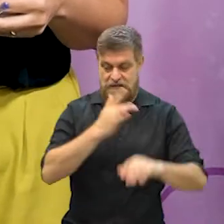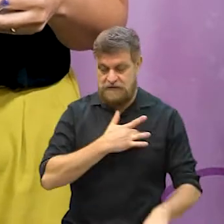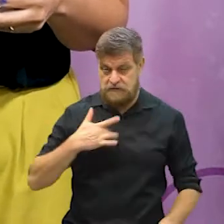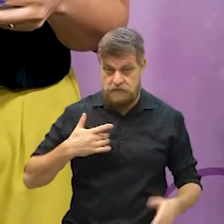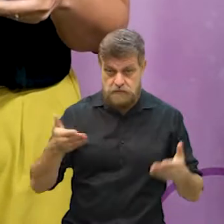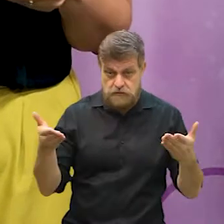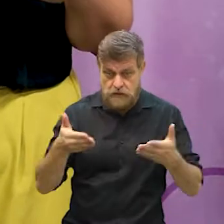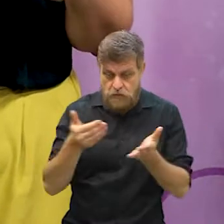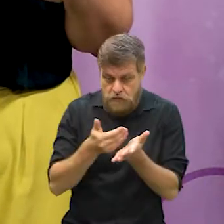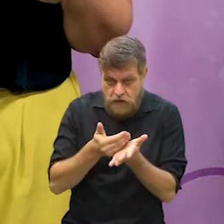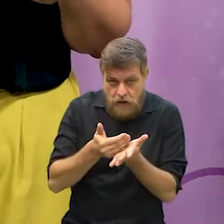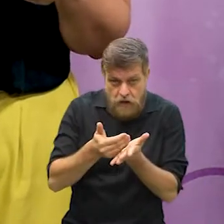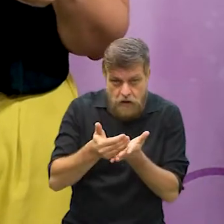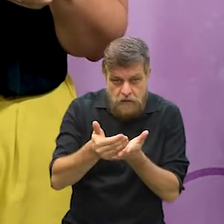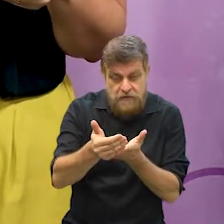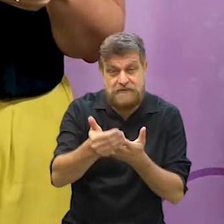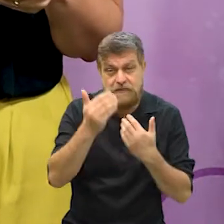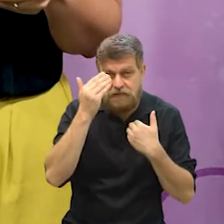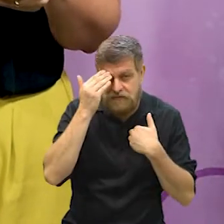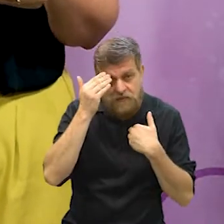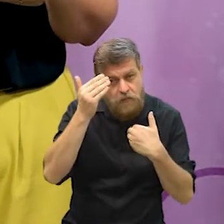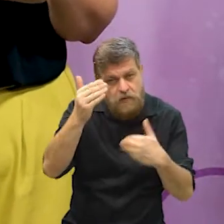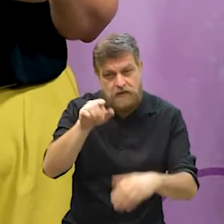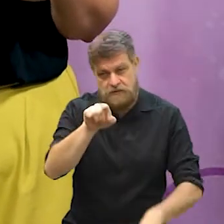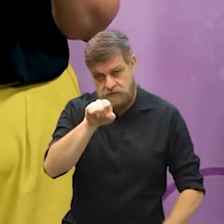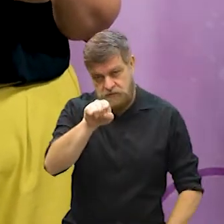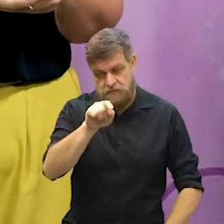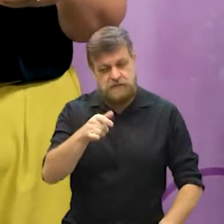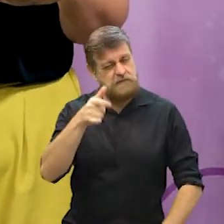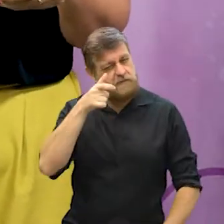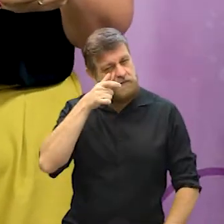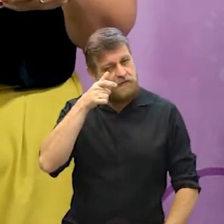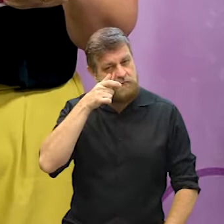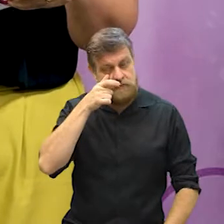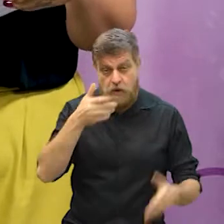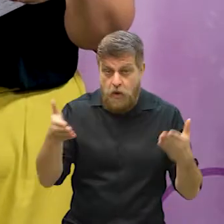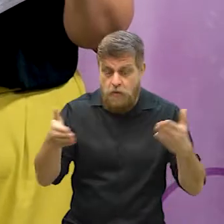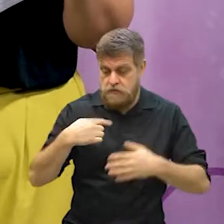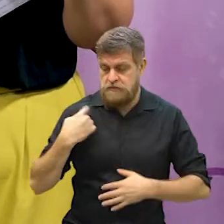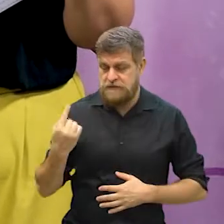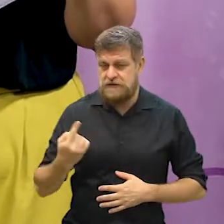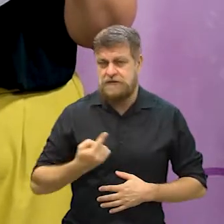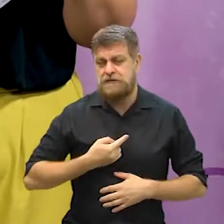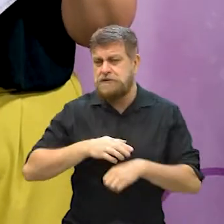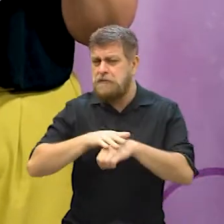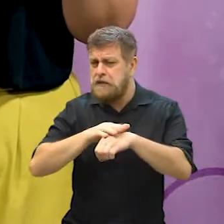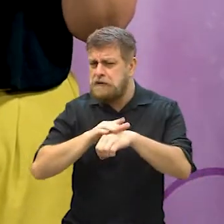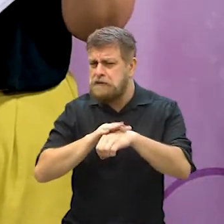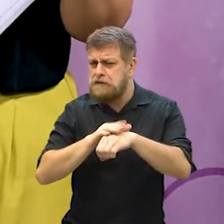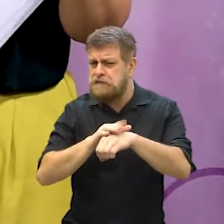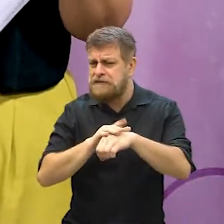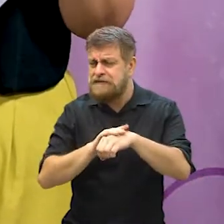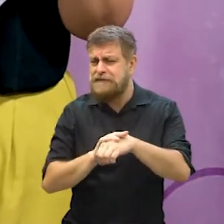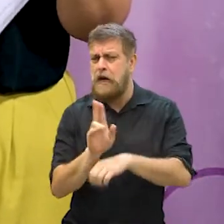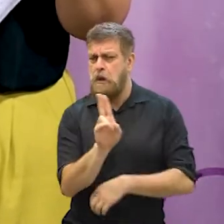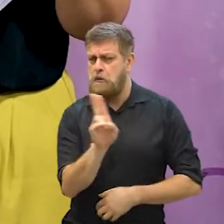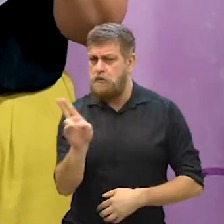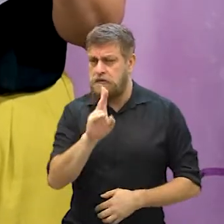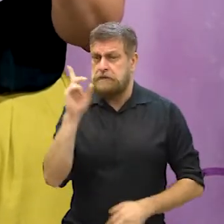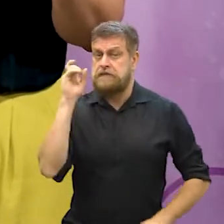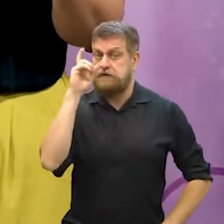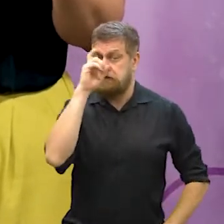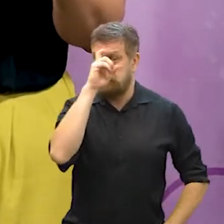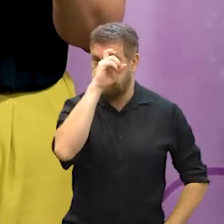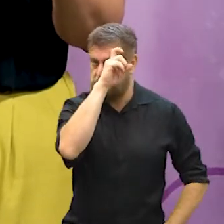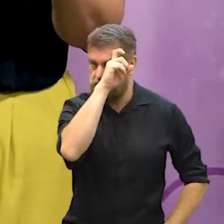Saúde Agora começando, desde já muito obrigada pela sua companhia. Hoje a gente vai falar sobre uma doença que até o nome é um pouquinho